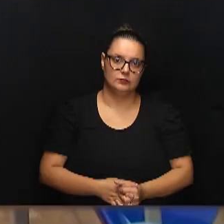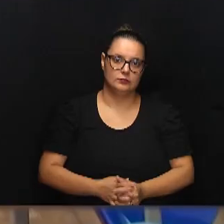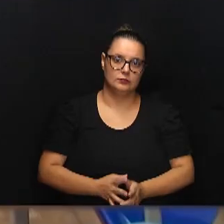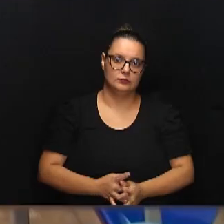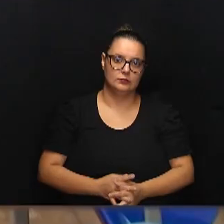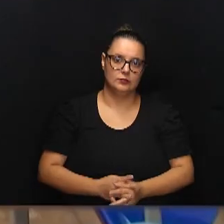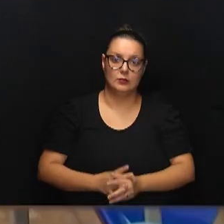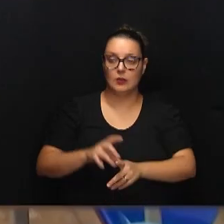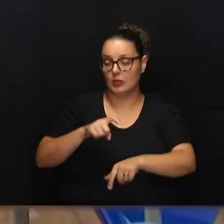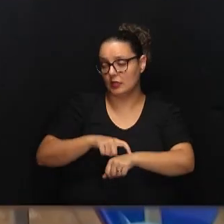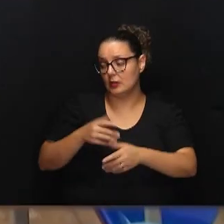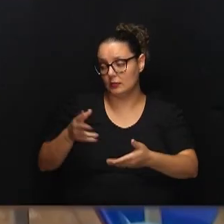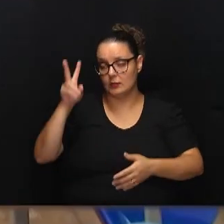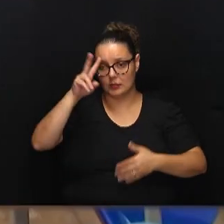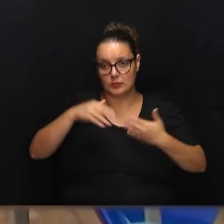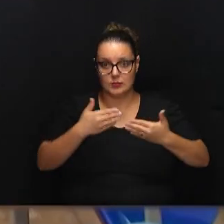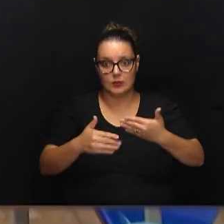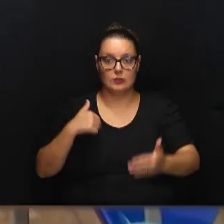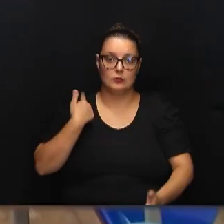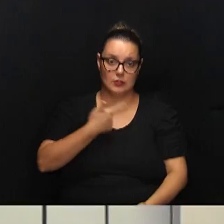esse momento histórico para nós.